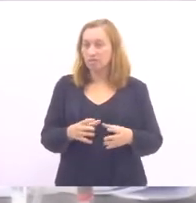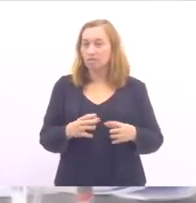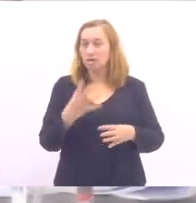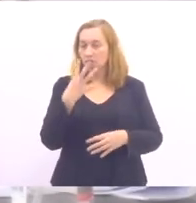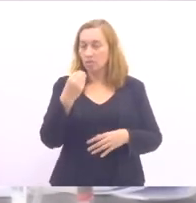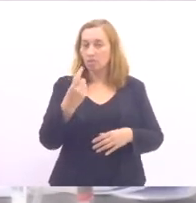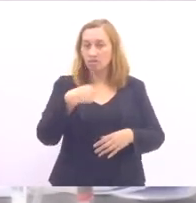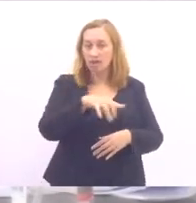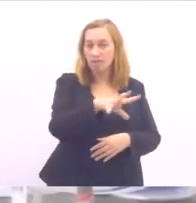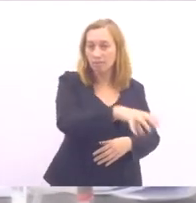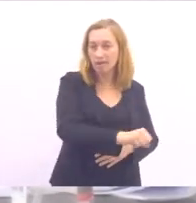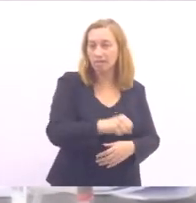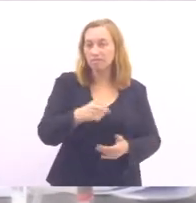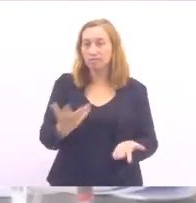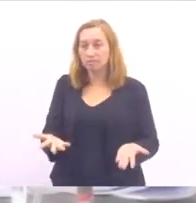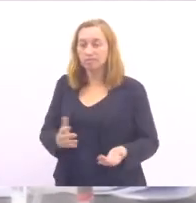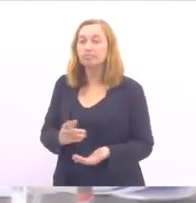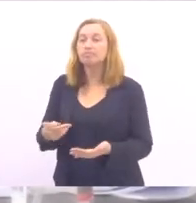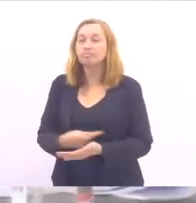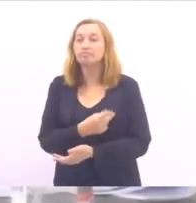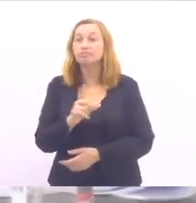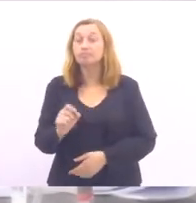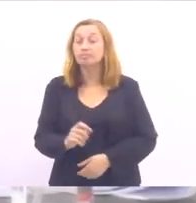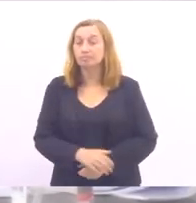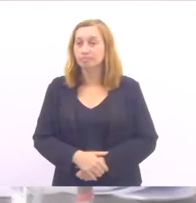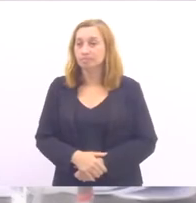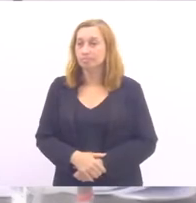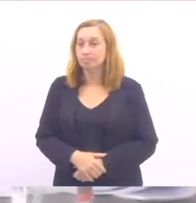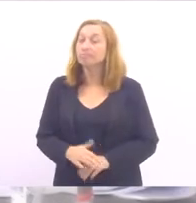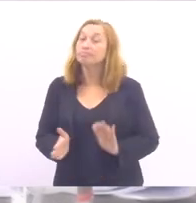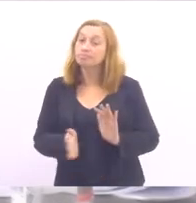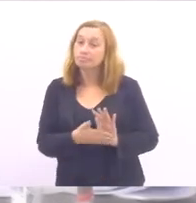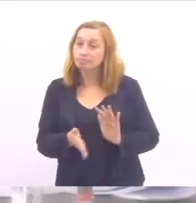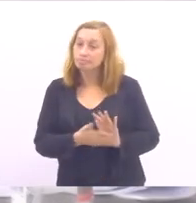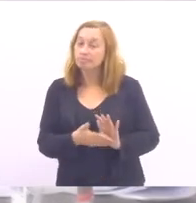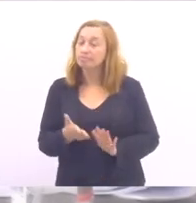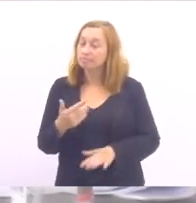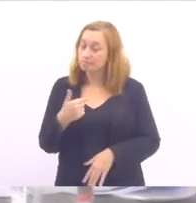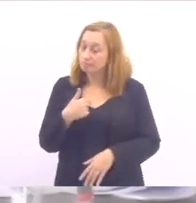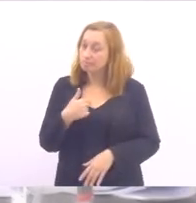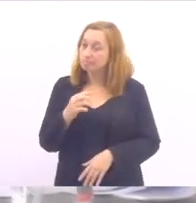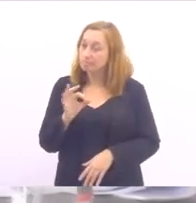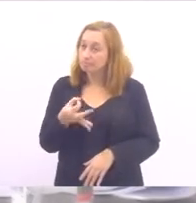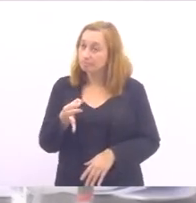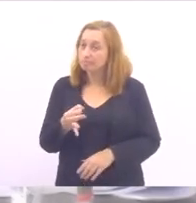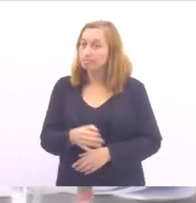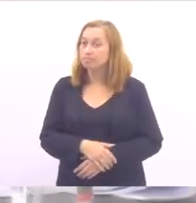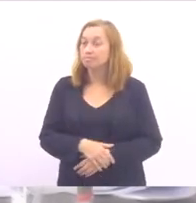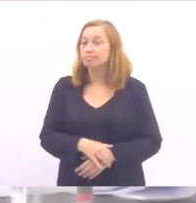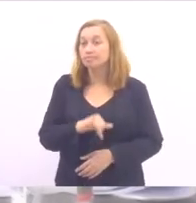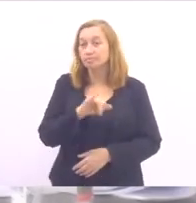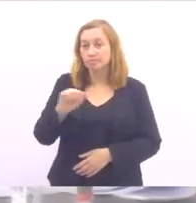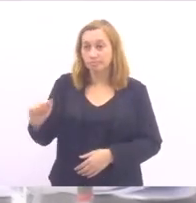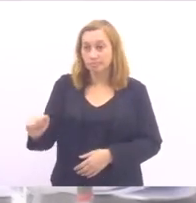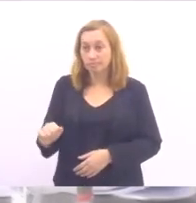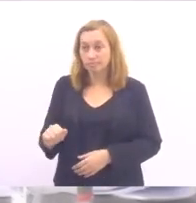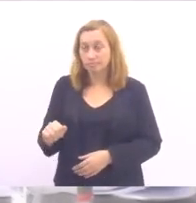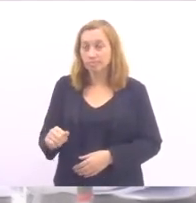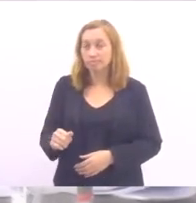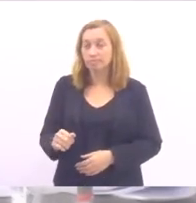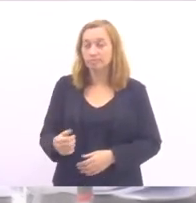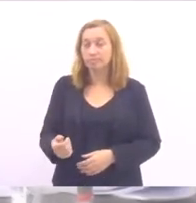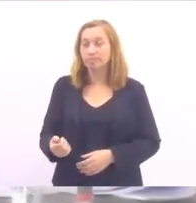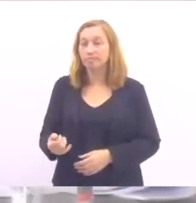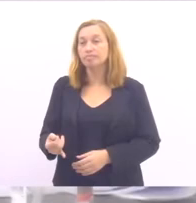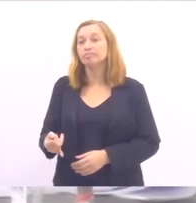brum. Então, o que acontece? Eu proponho uma proposta concreta, que o INEA entre em